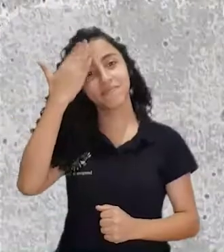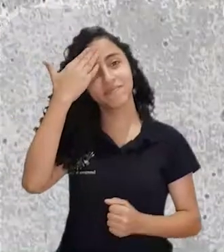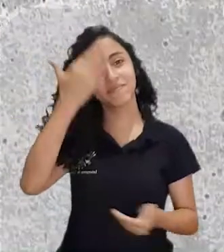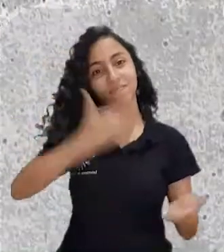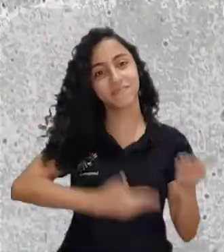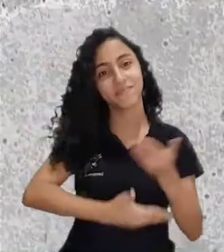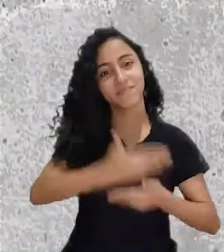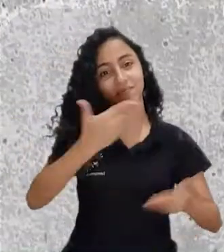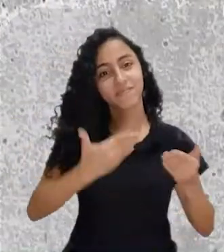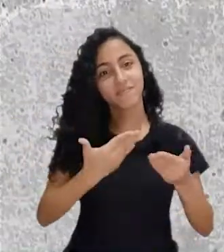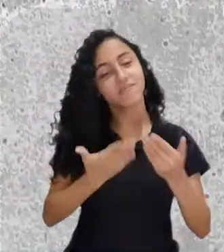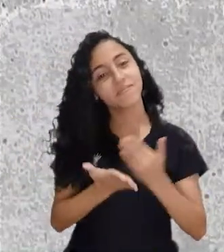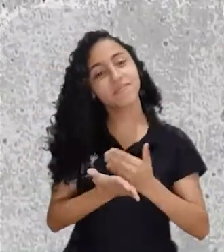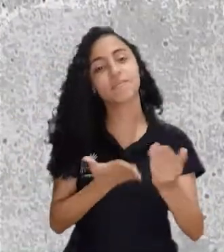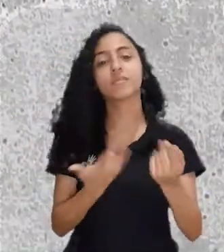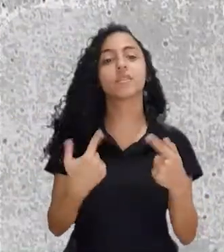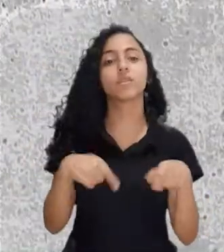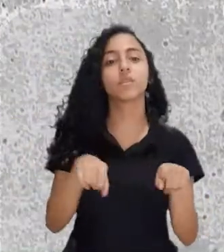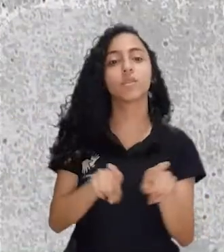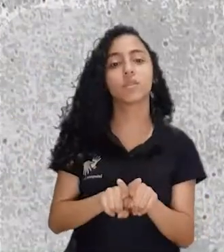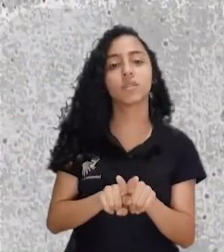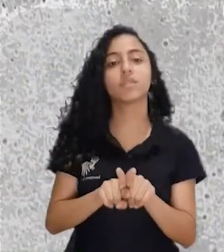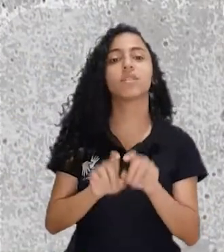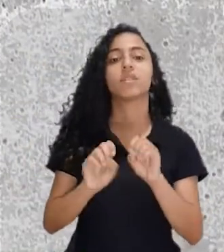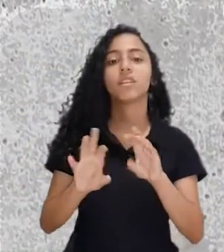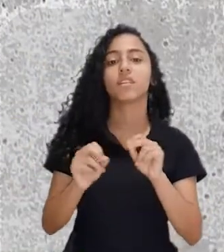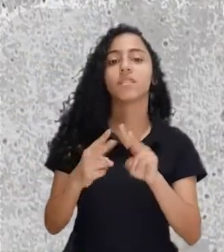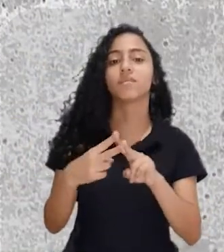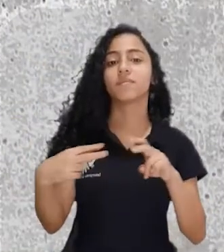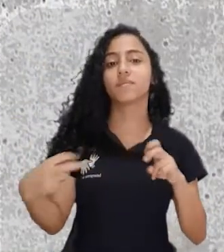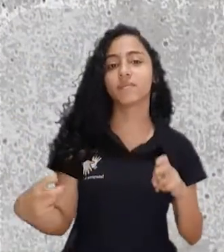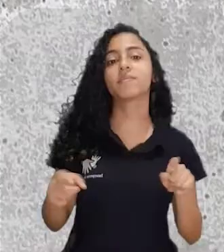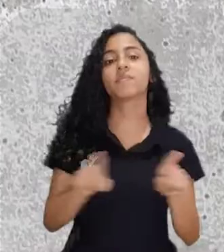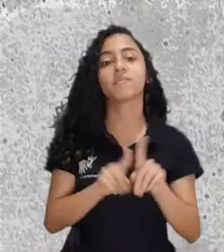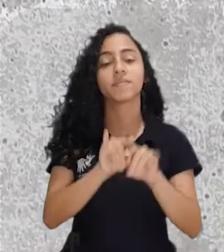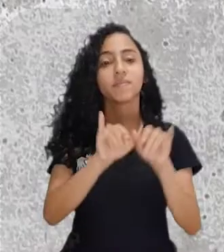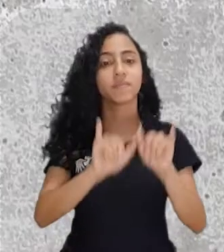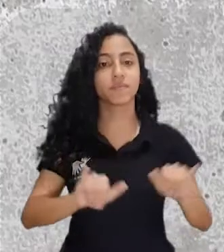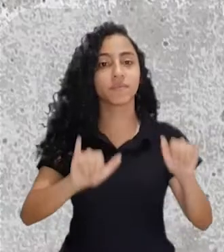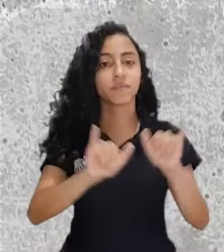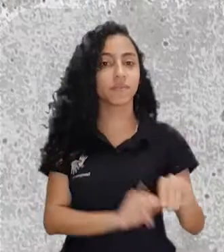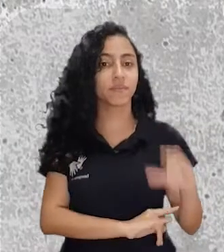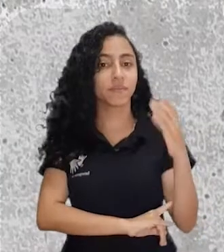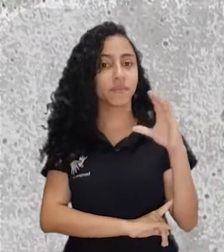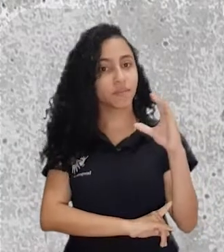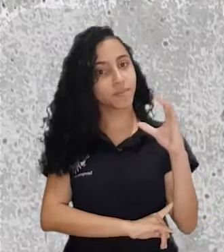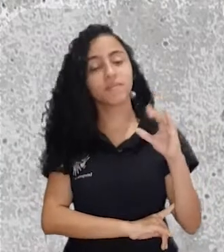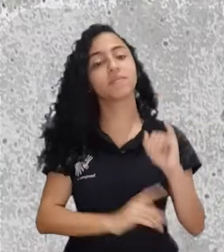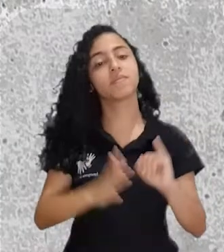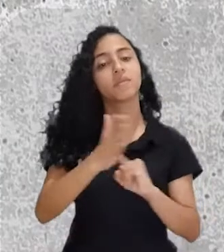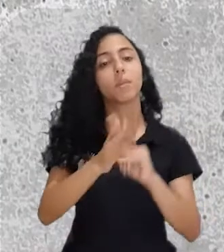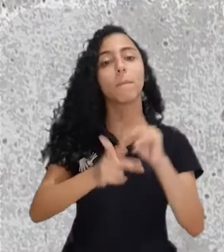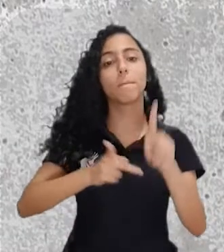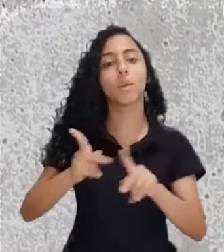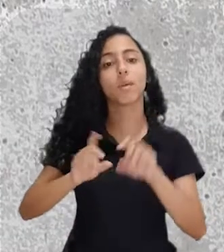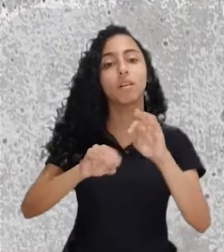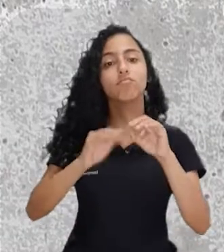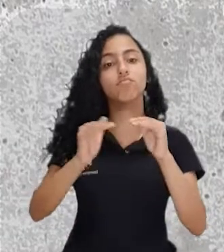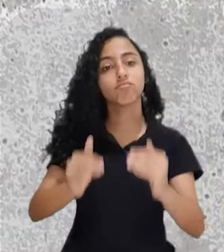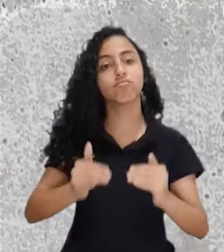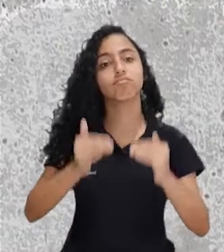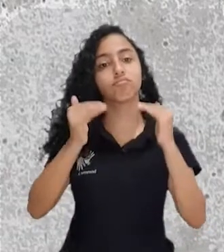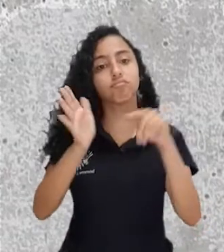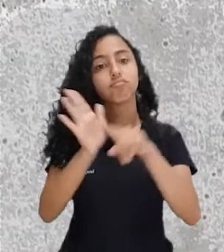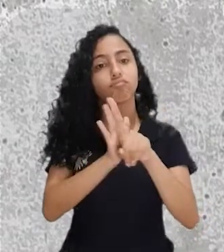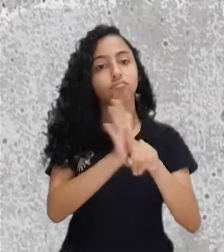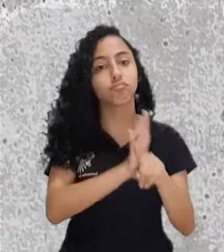Saber Comum, uma iniciativa conjunta de educação à distância e divulgação científica das instituições públicas de ensino superior